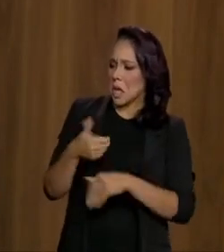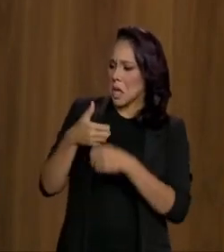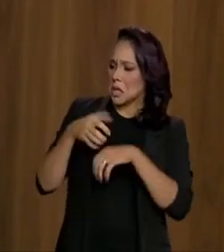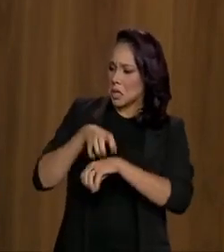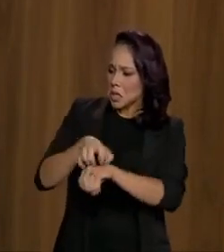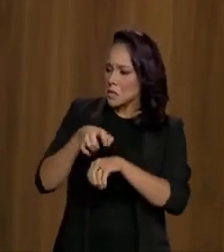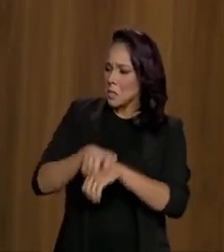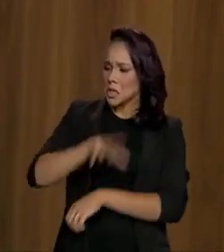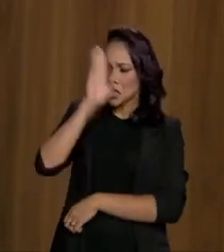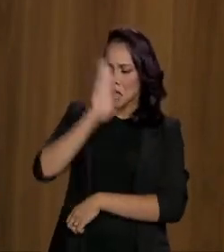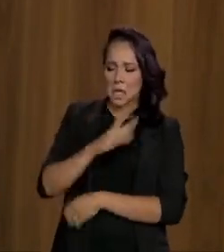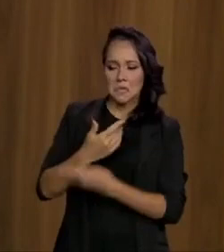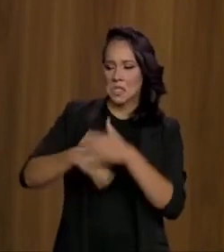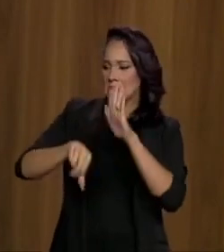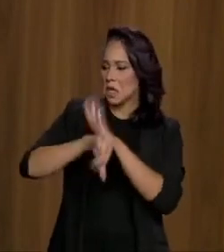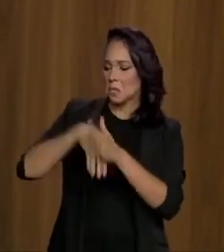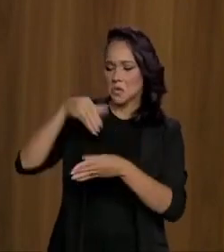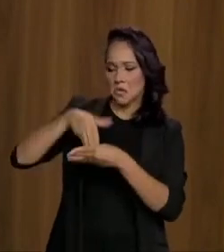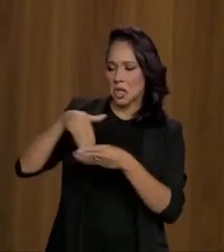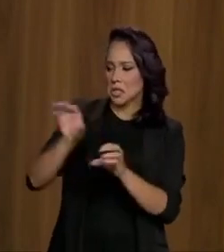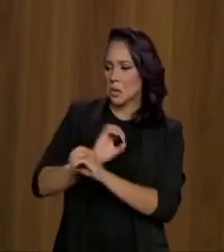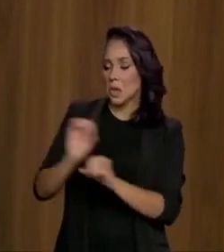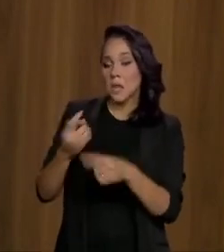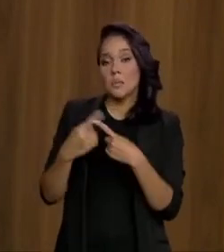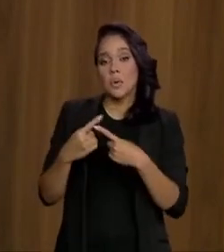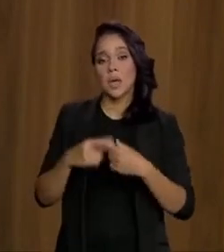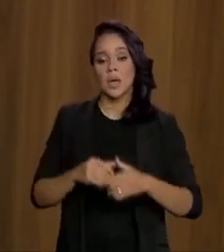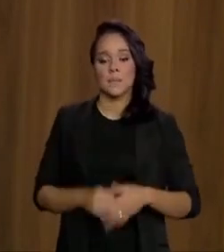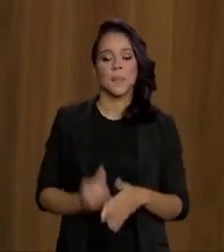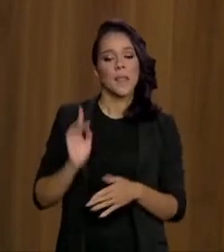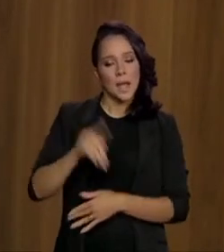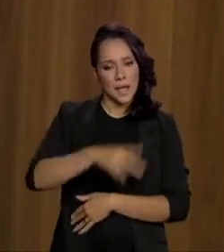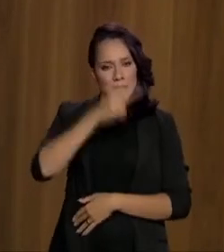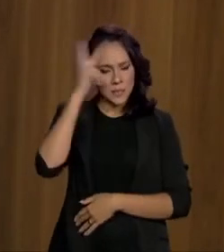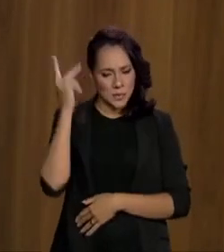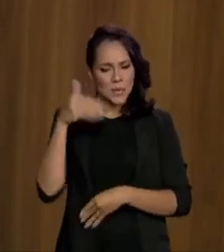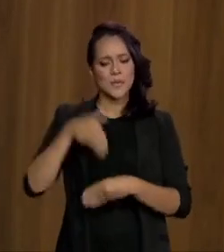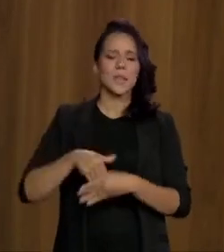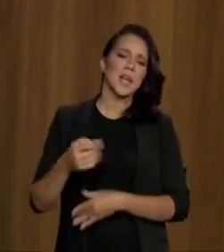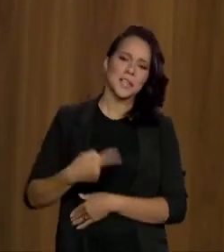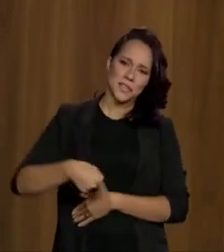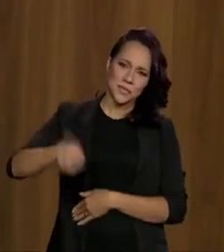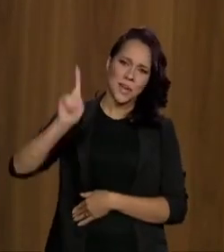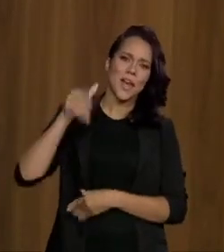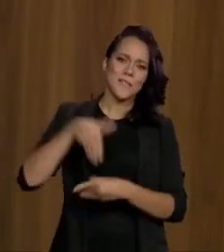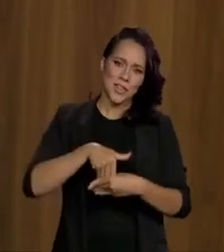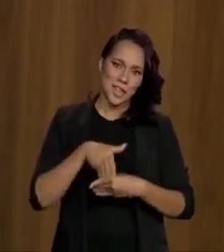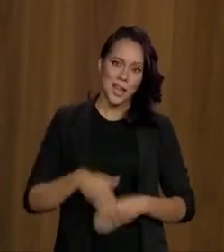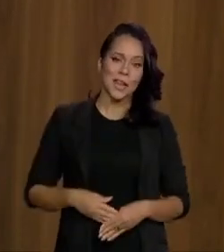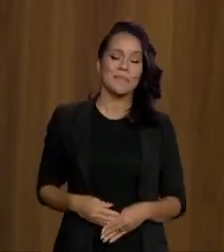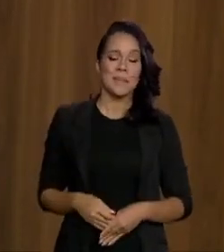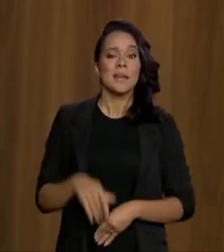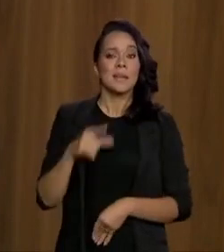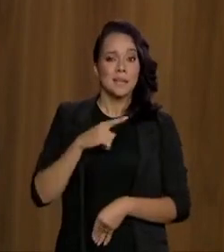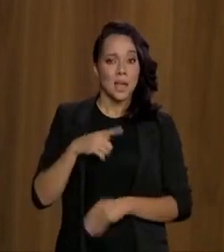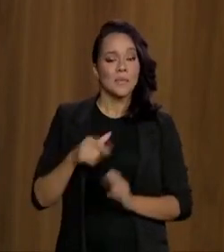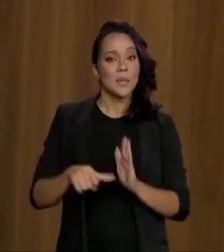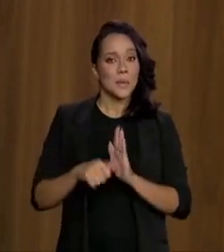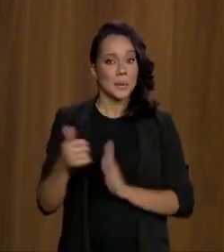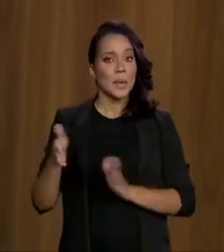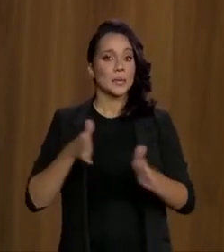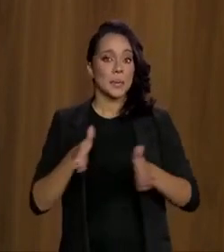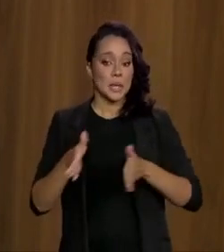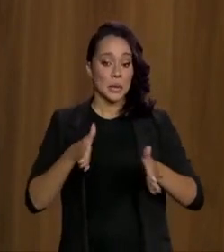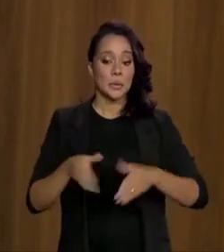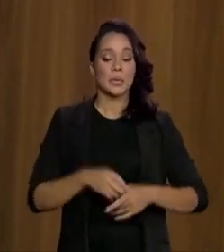não vai ser crime eleitoral. Por quê? Para que as pessoas, de fato, compareçam às urnas, né? A gente teve aí no primeiro